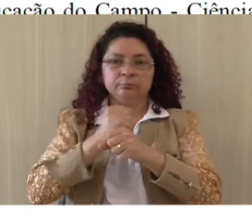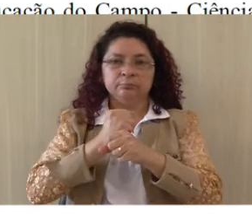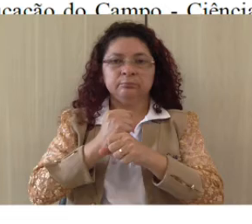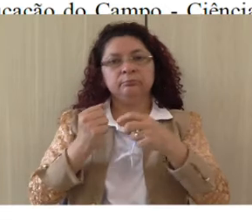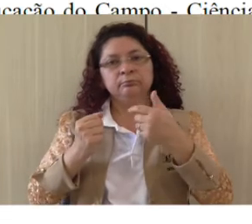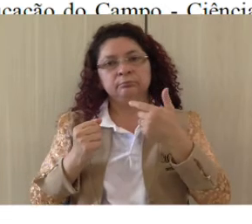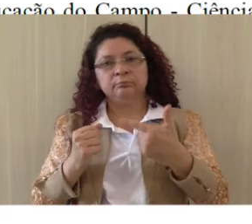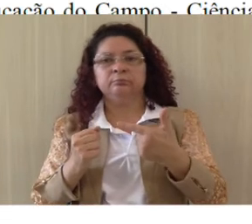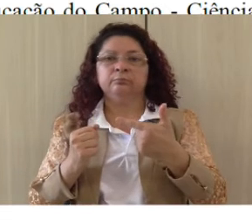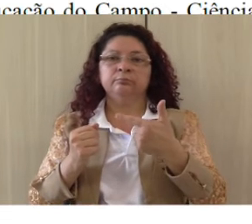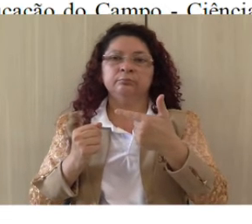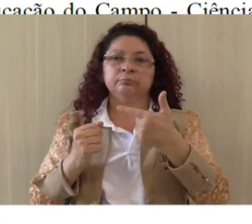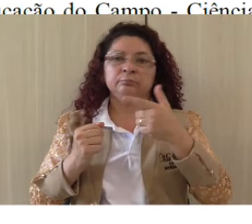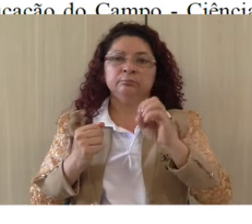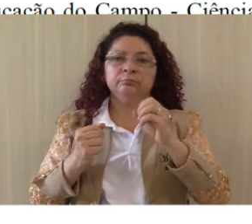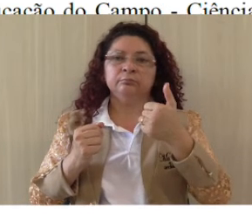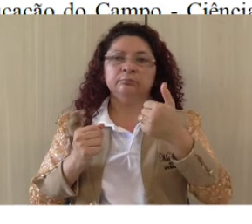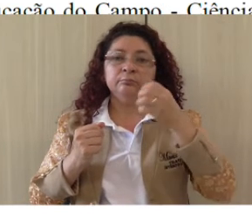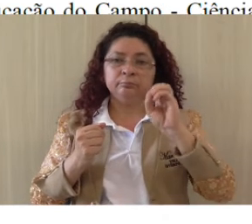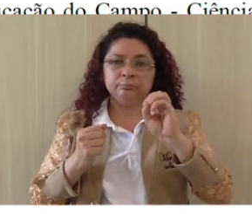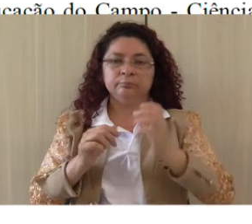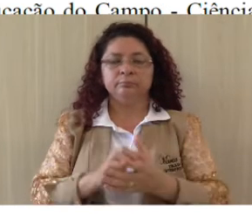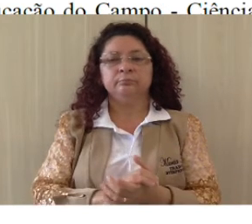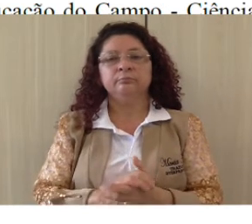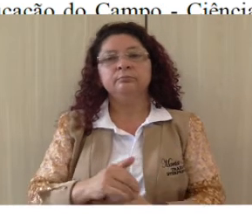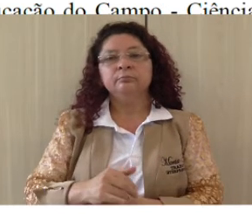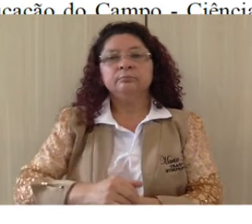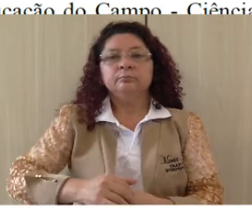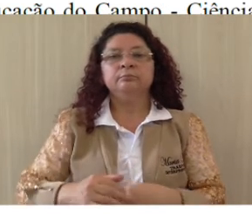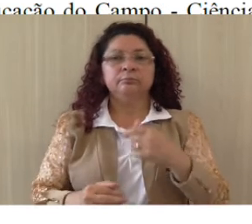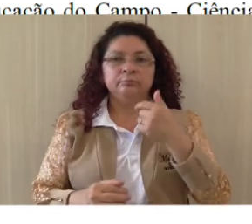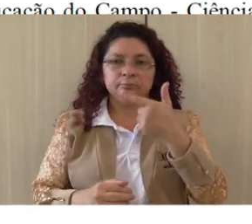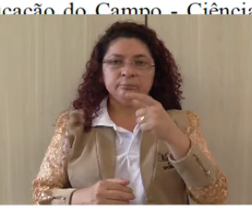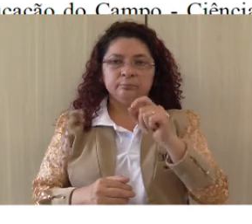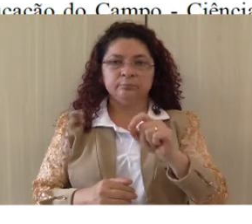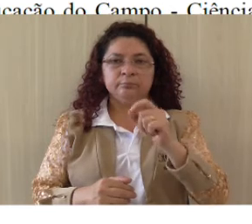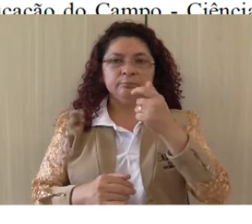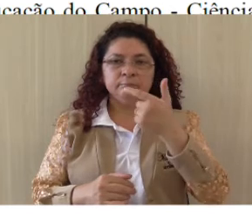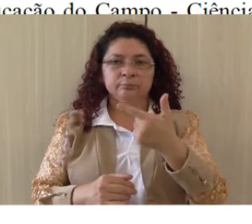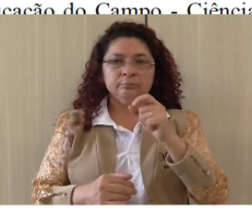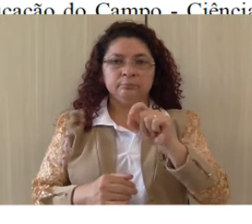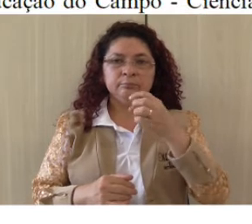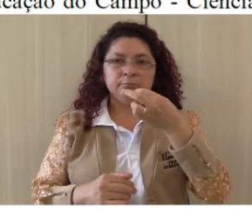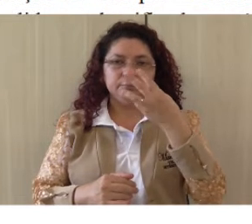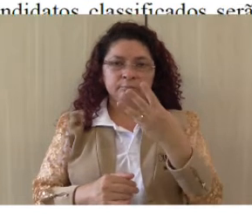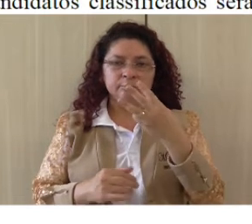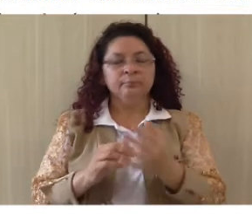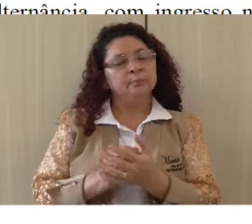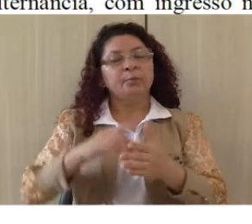de 2010. Fecha parêntese. Item 2.1.3. Os